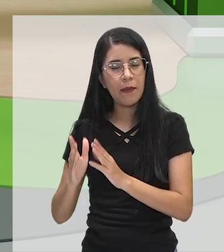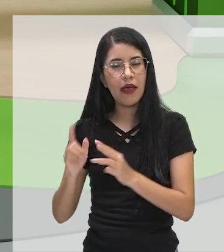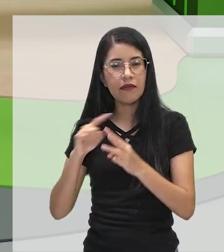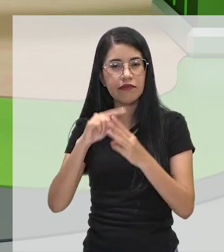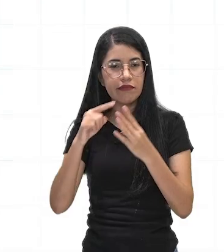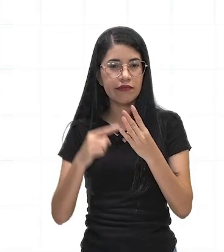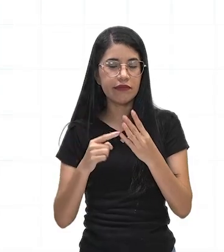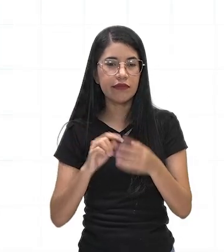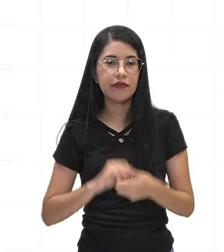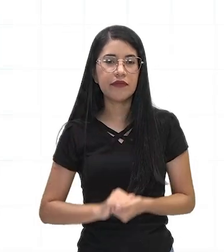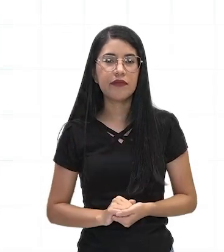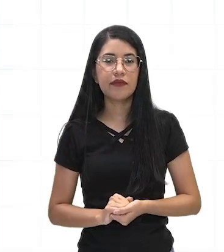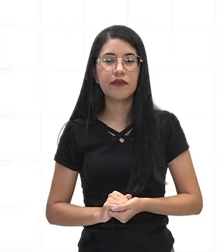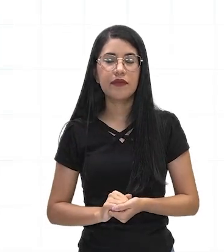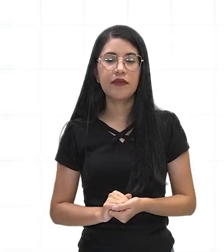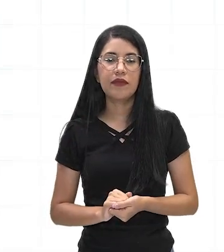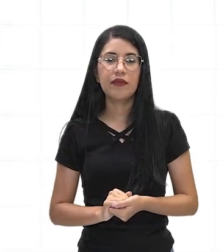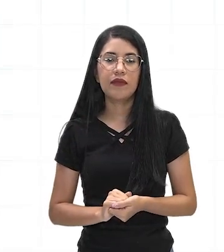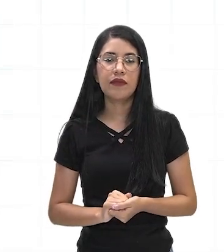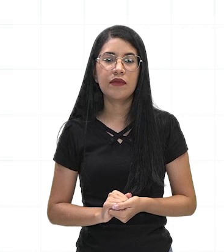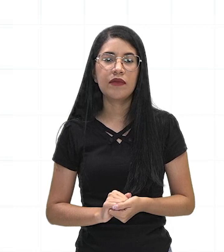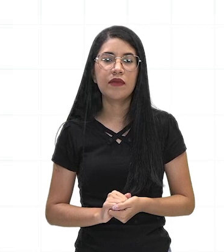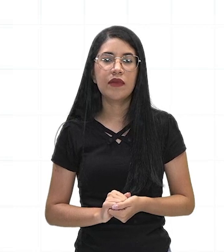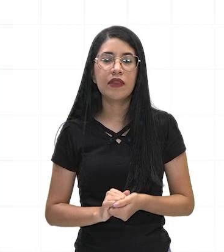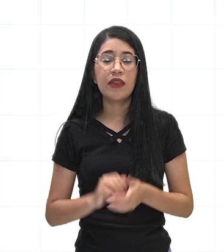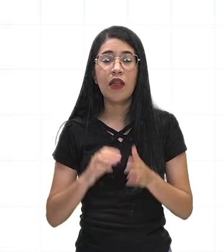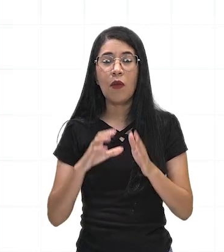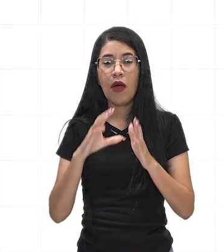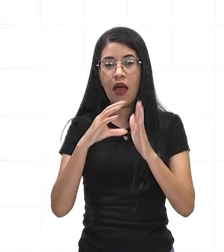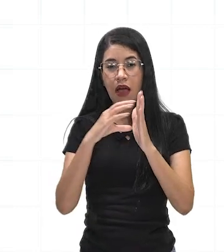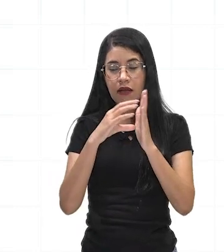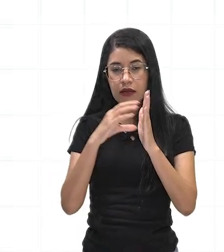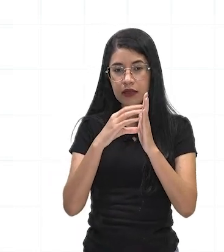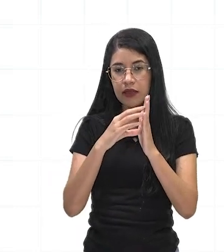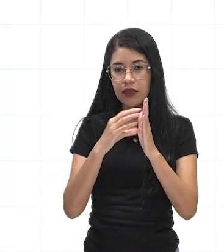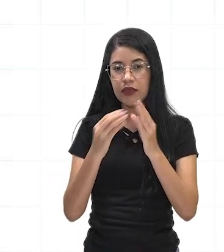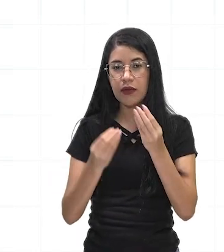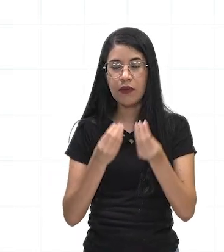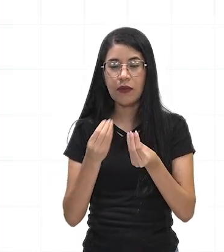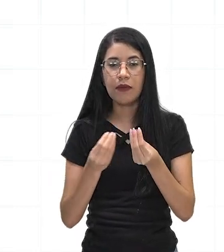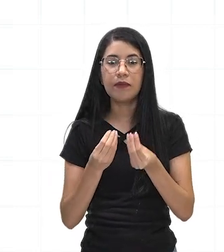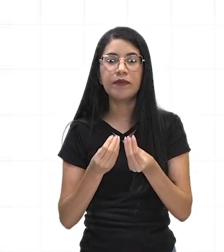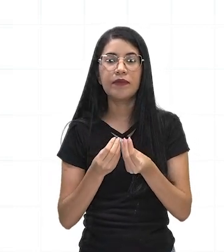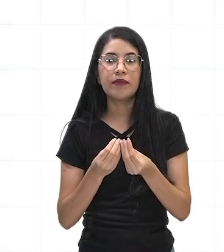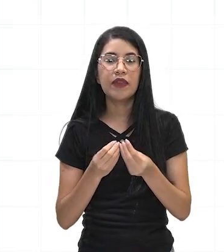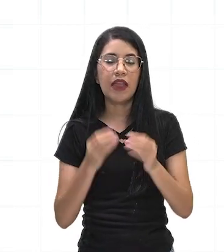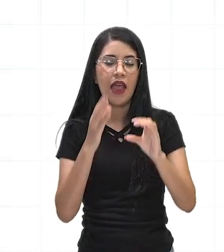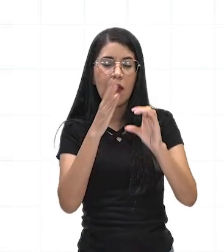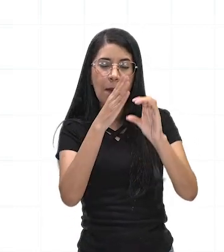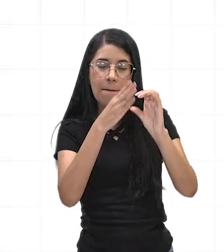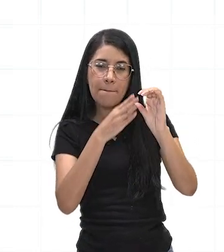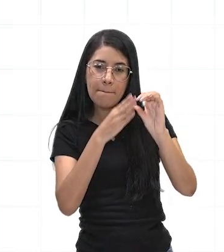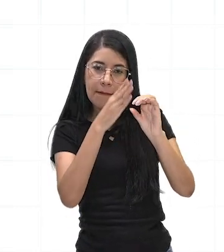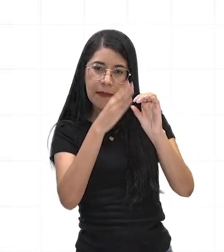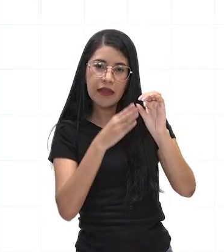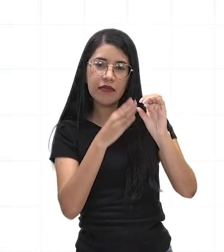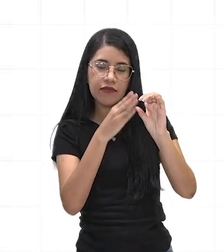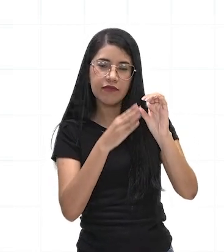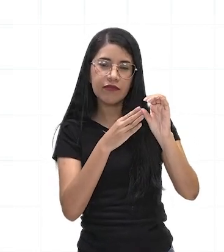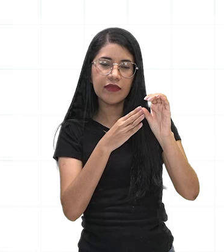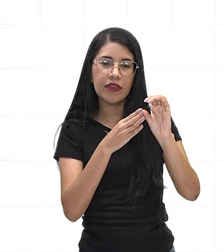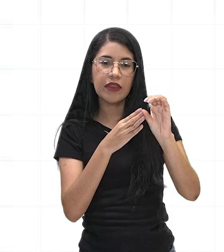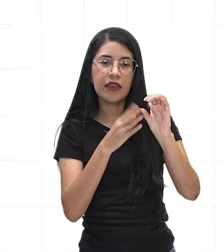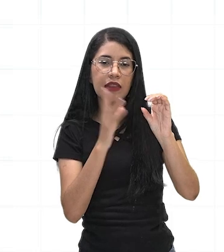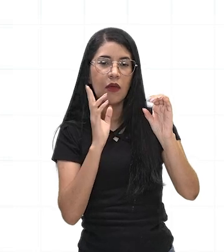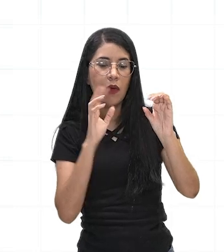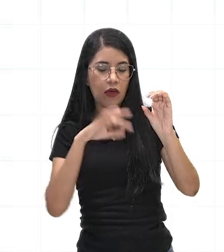na nossa próxima imagem. Nós temos então aí, ó, a lua crescente, que é uma vista parcial da lua do